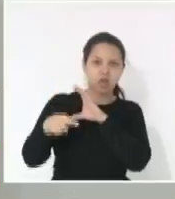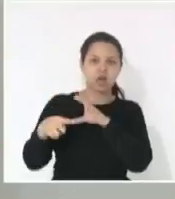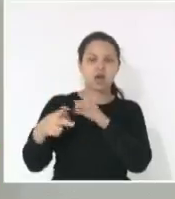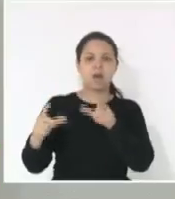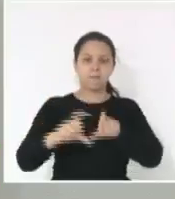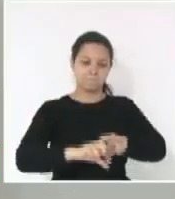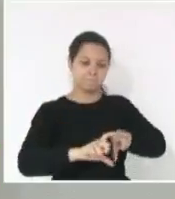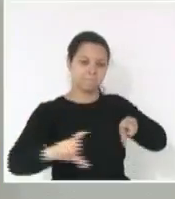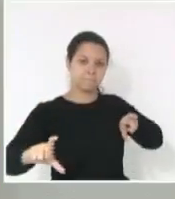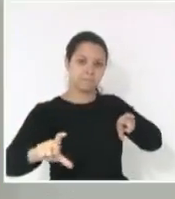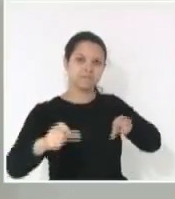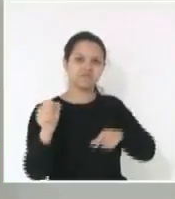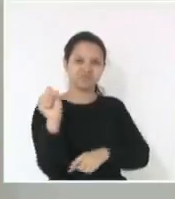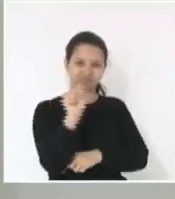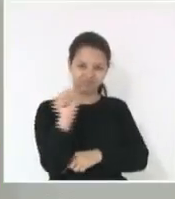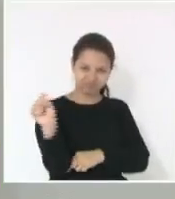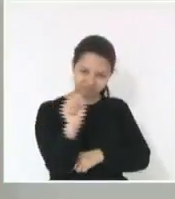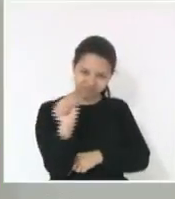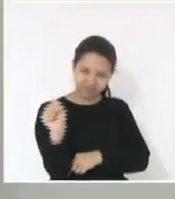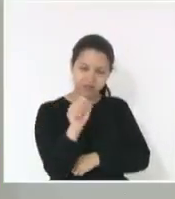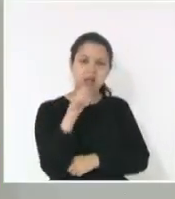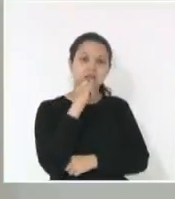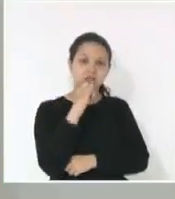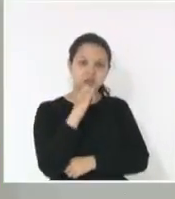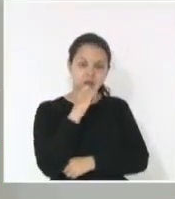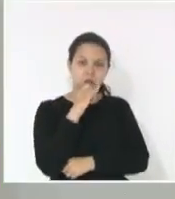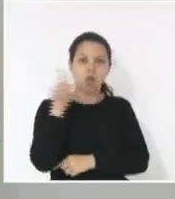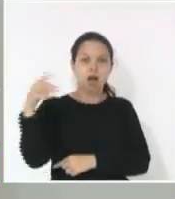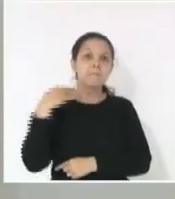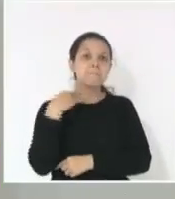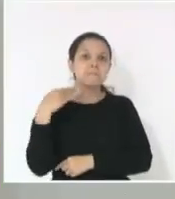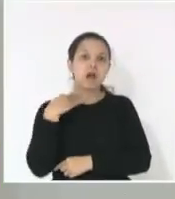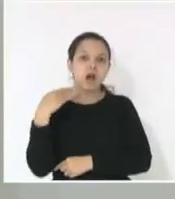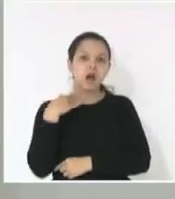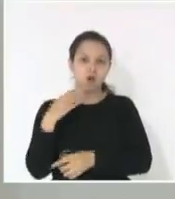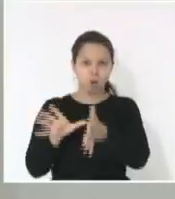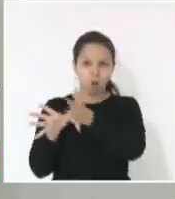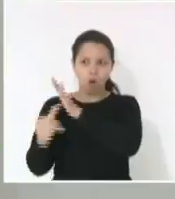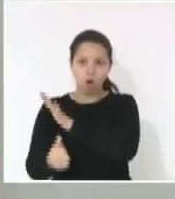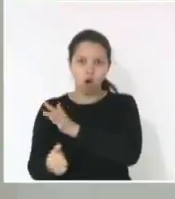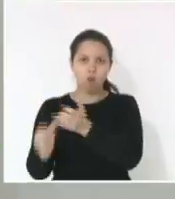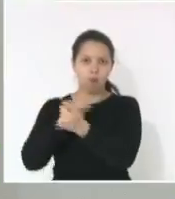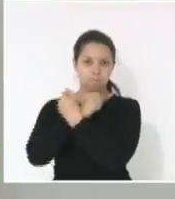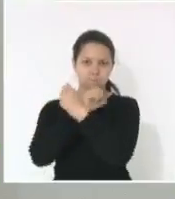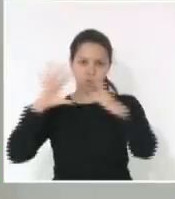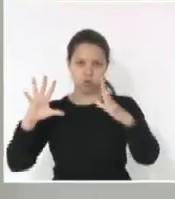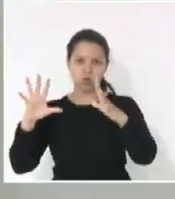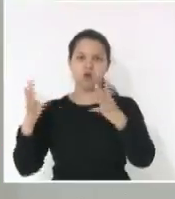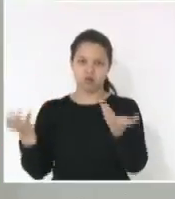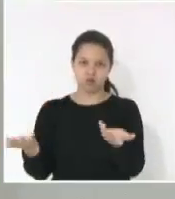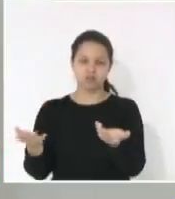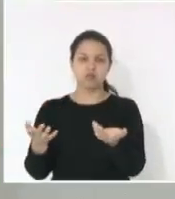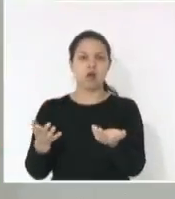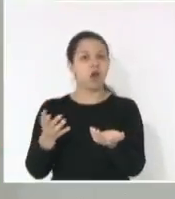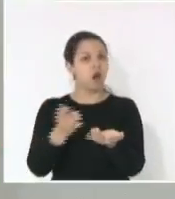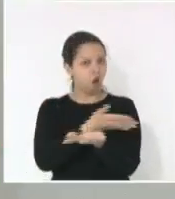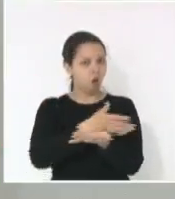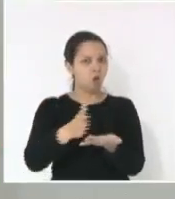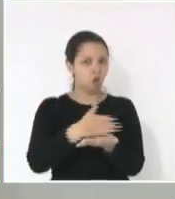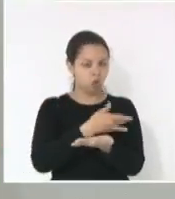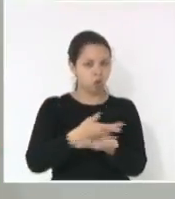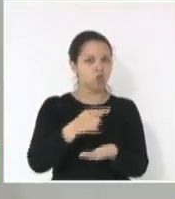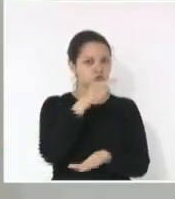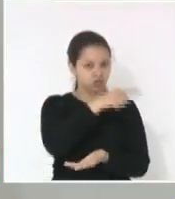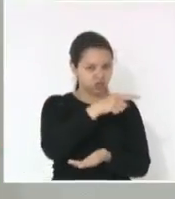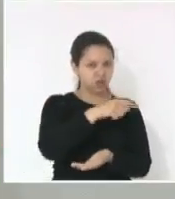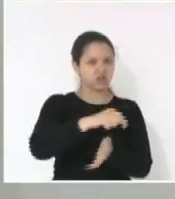esses roubos a banco, essas explosões de banco que têm acontecido no Estado, os marginais fazem o